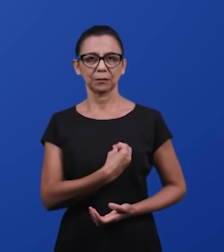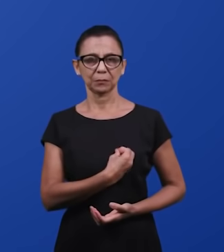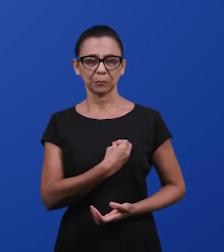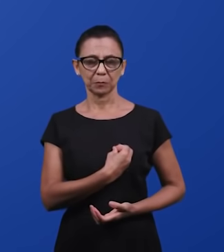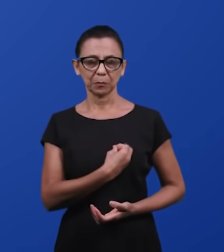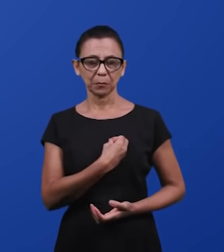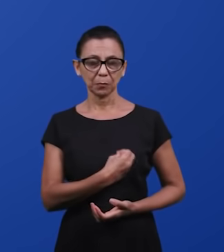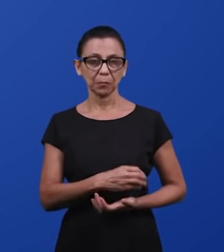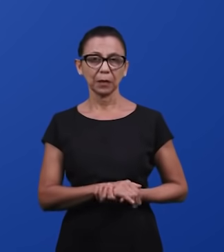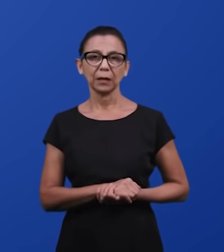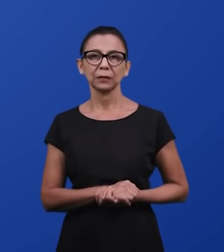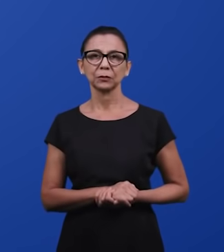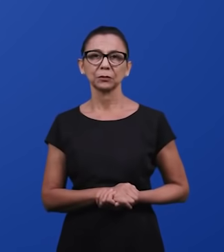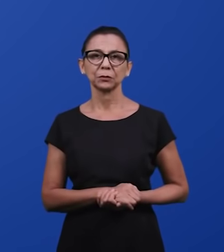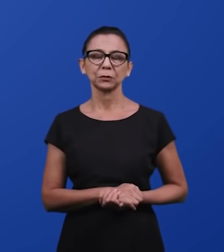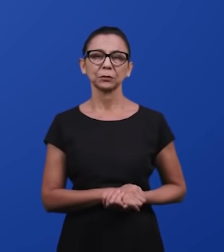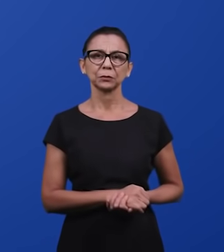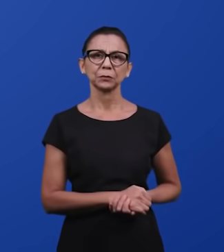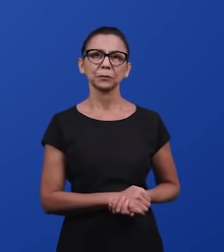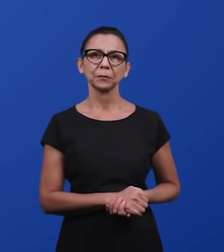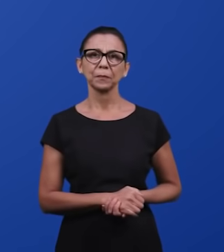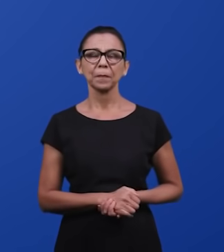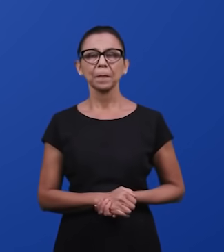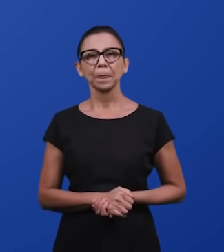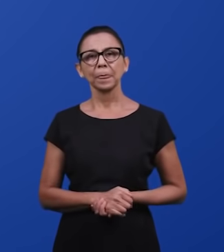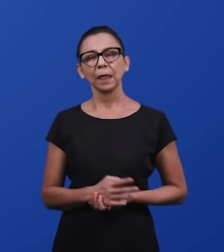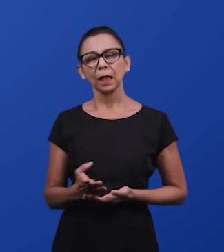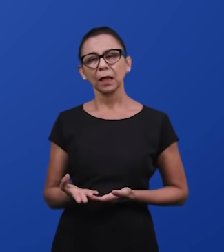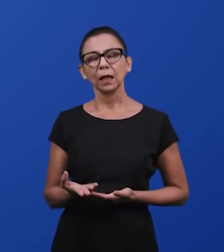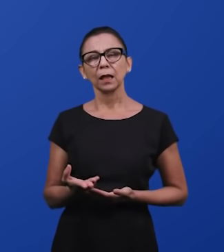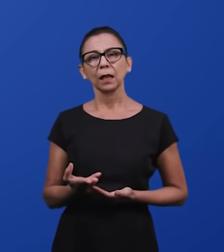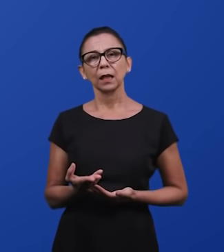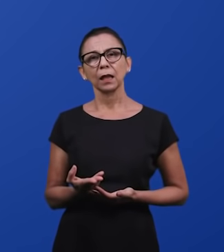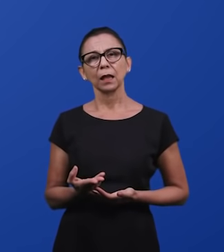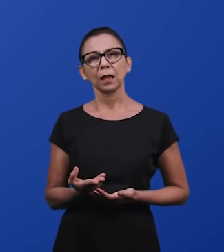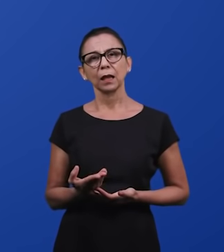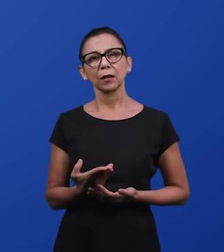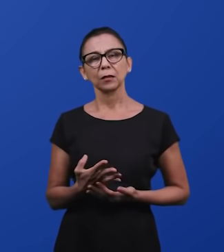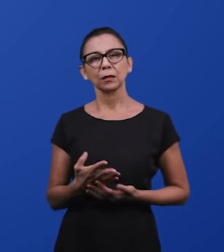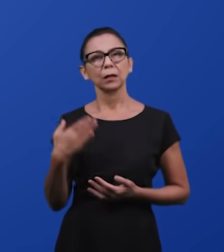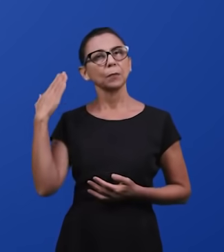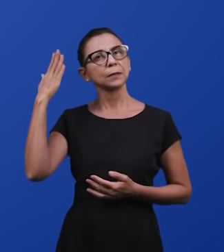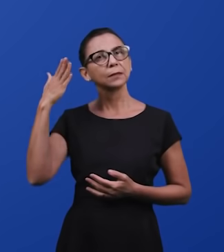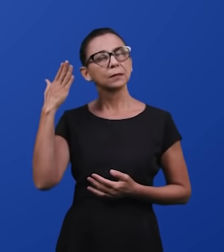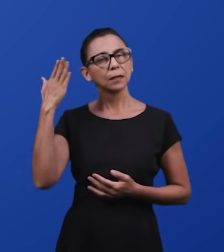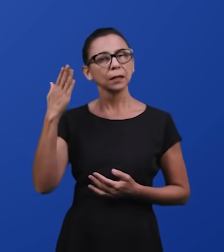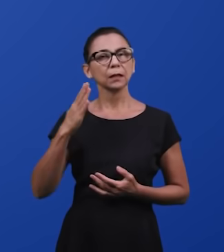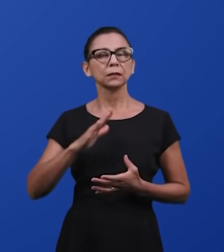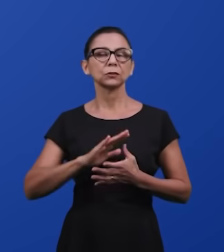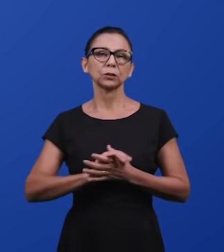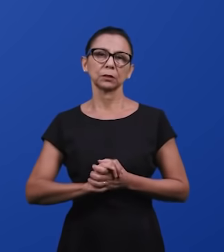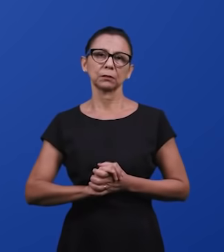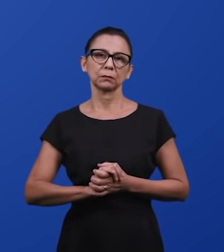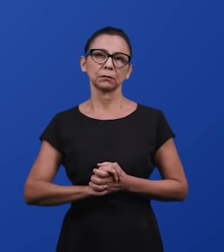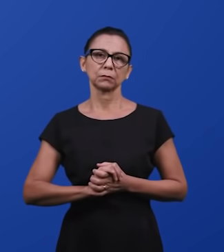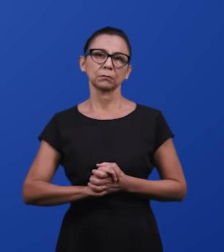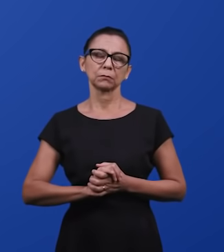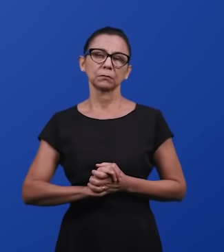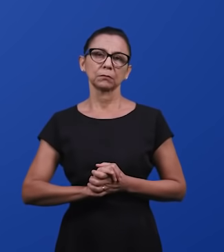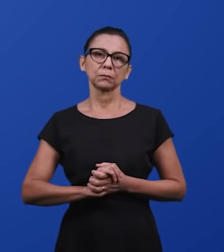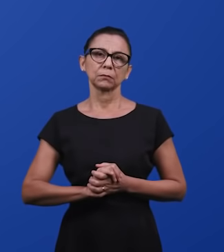que sobem ao púlpito, concernente à definição das mensagens, o discernimento alcançado dos